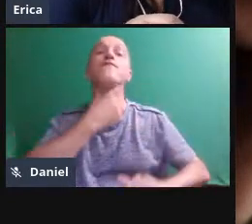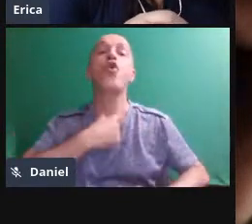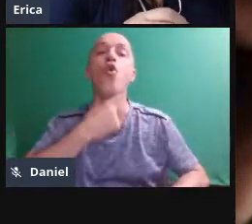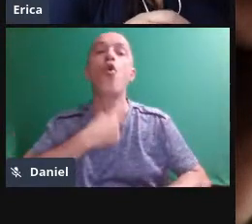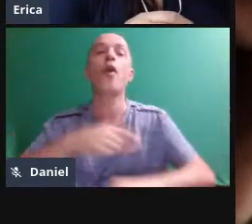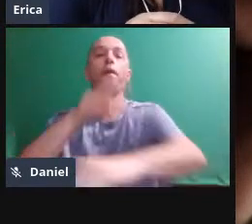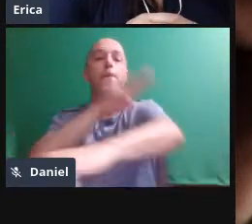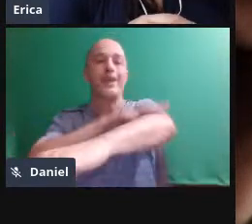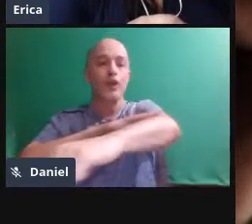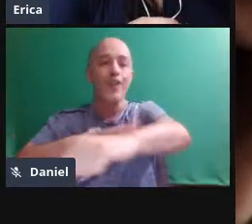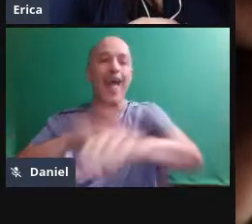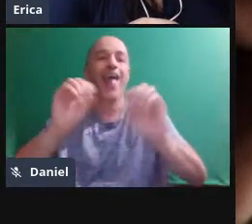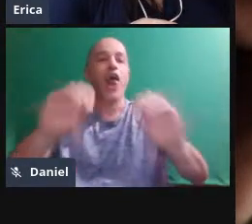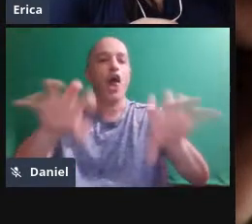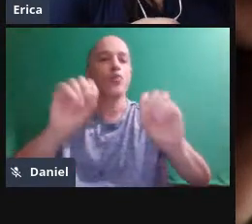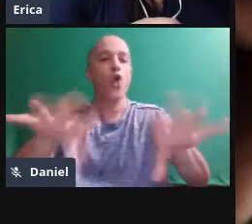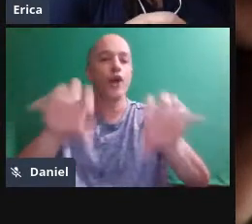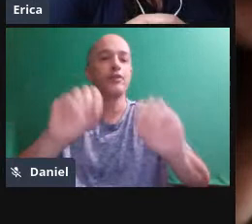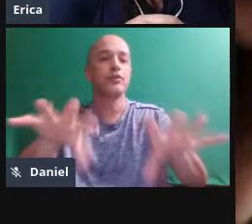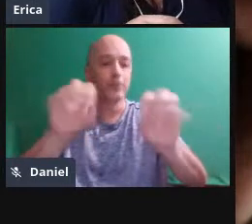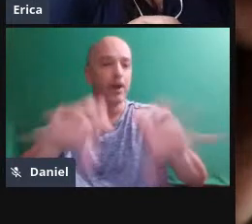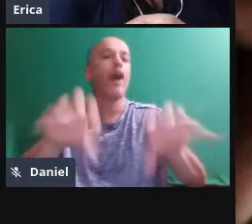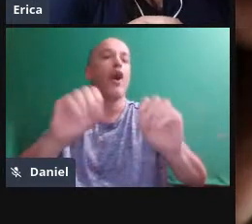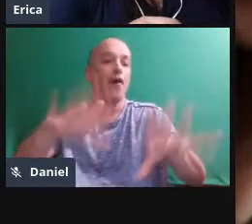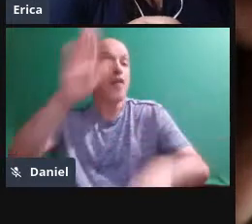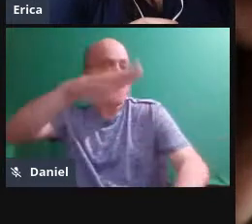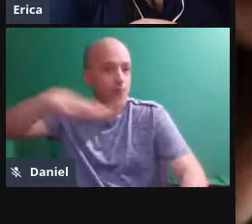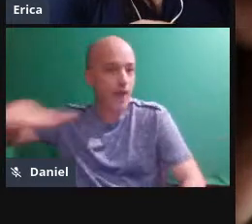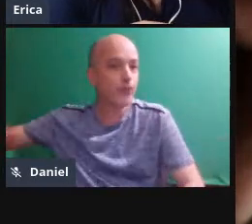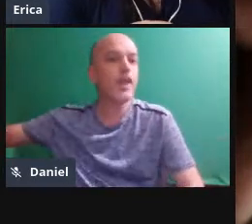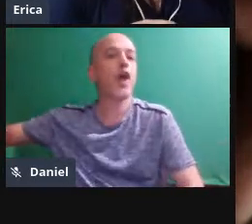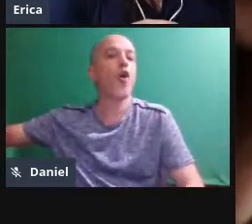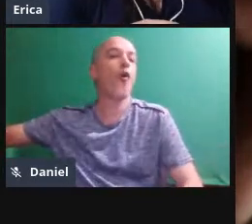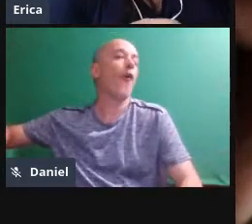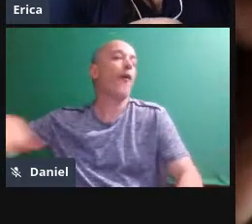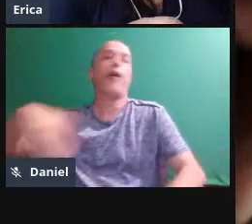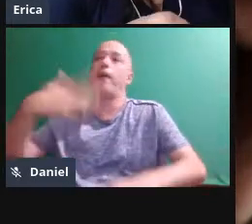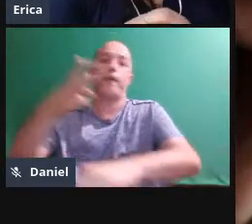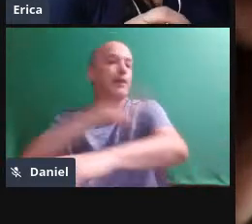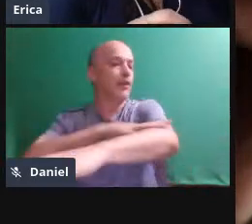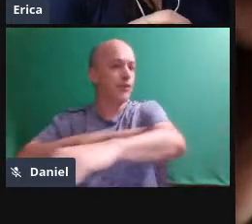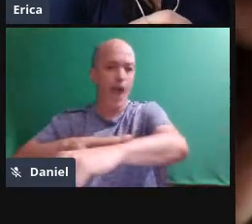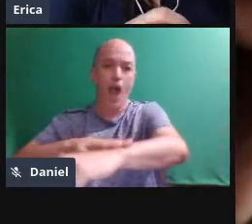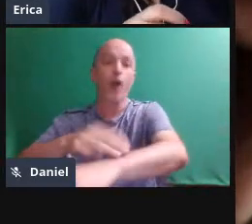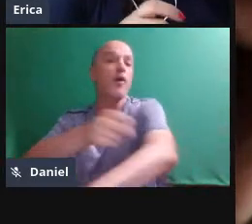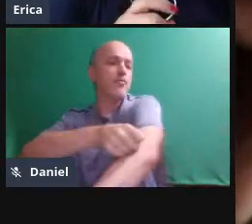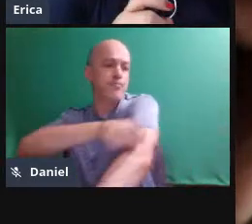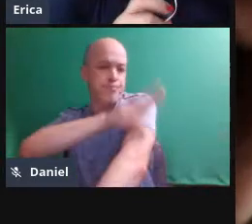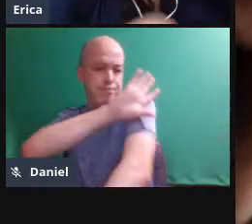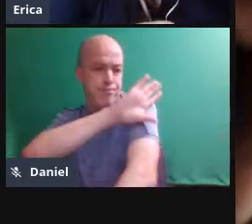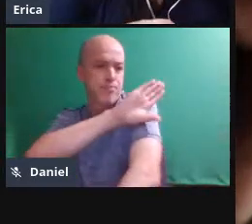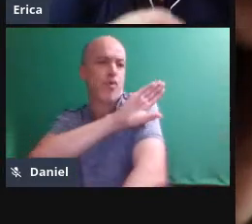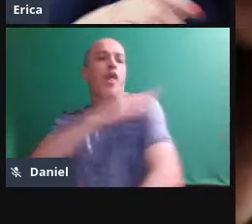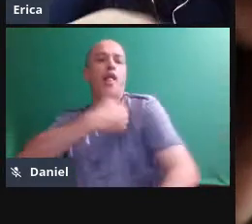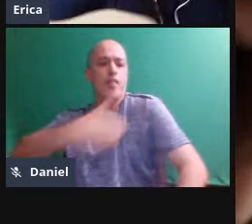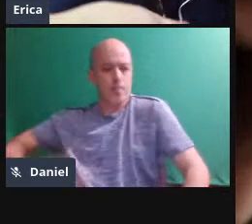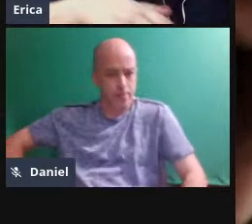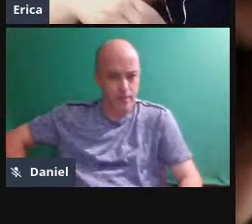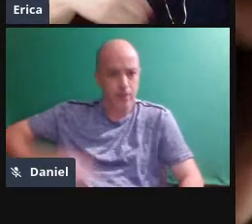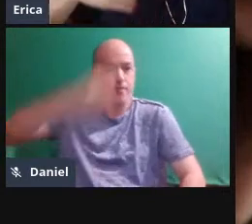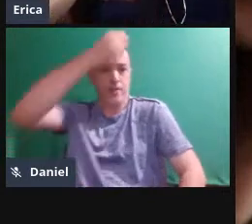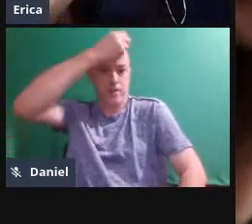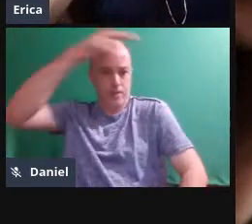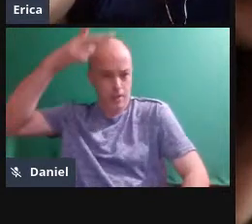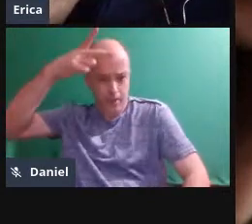Essa lei, né, a 10.436, fala da importância dessa língua, da língua de sinais, né, da para a comunidade